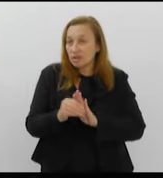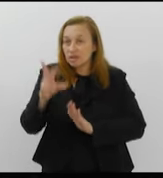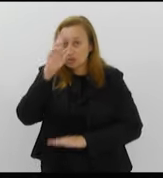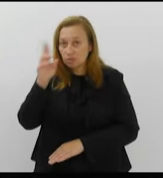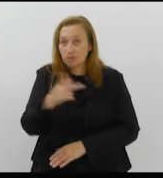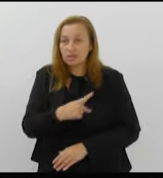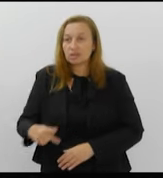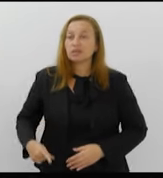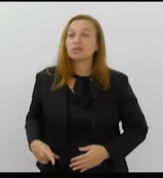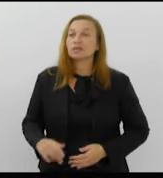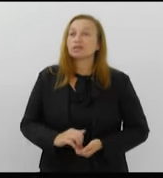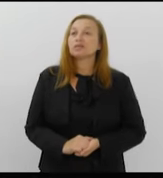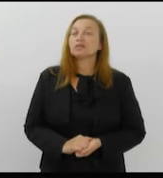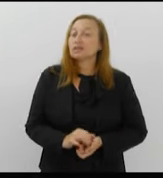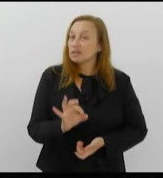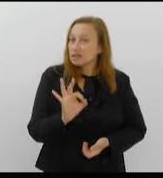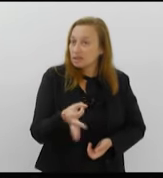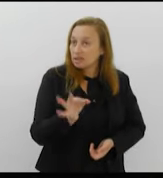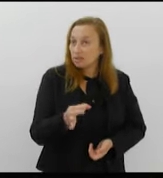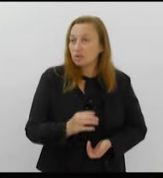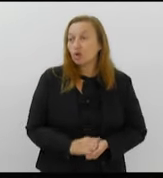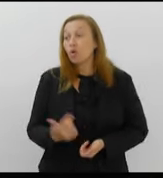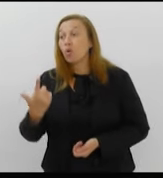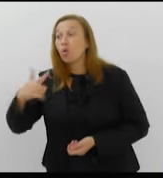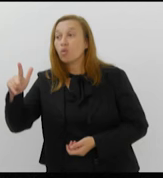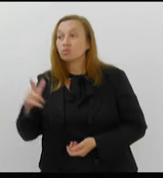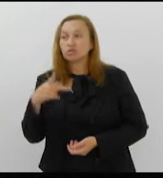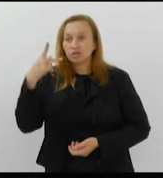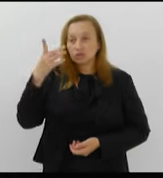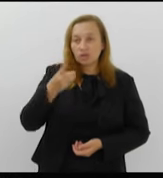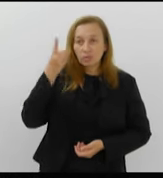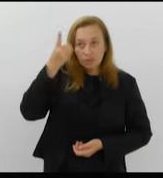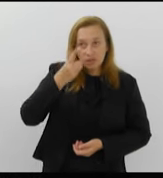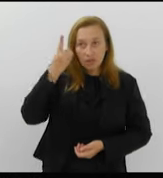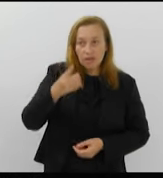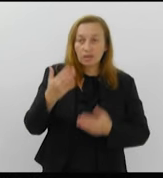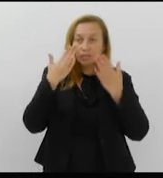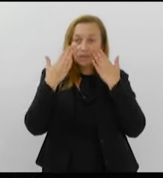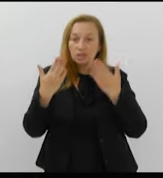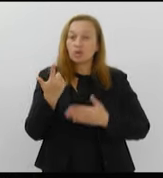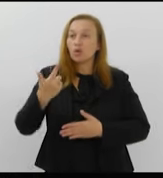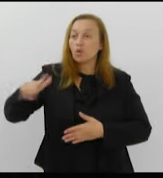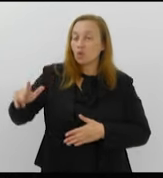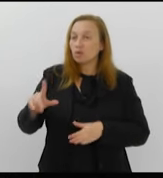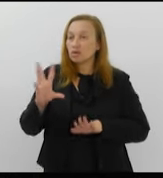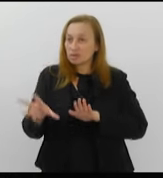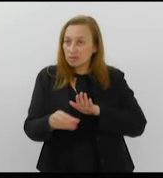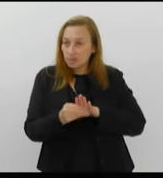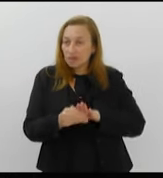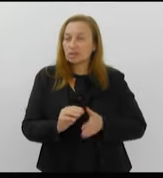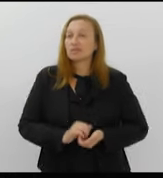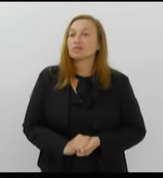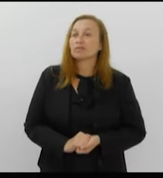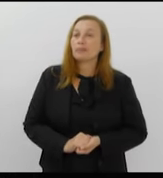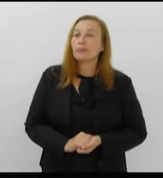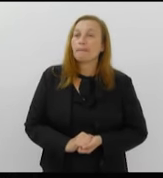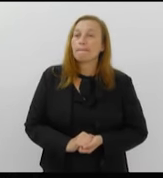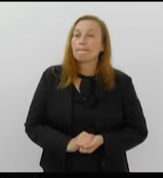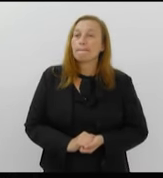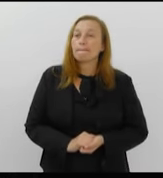presidente. E seguramente outros parlamentares estão apresentando outras tantas.